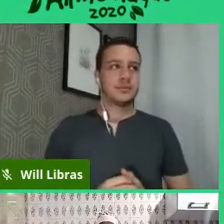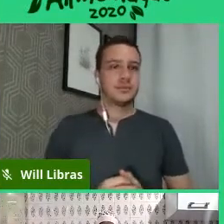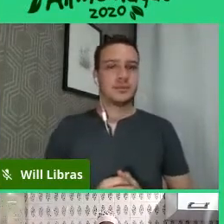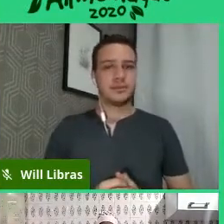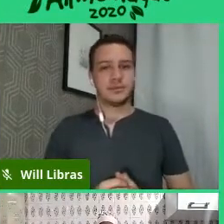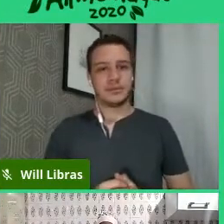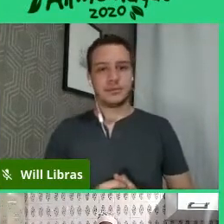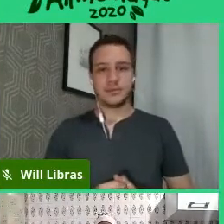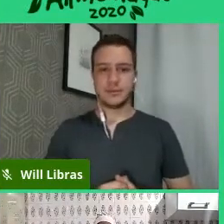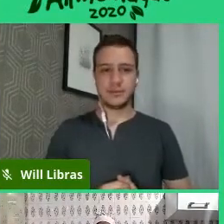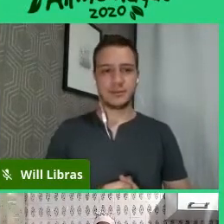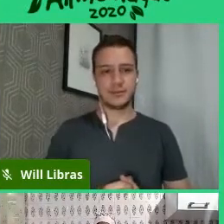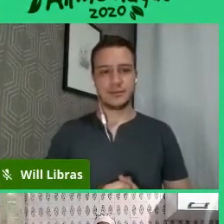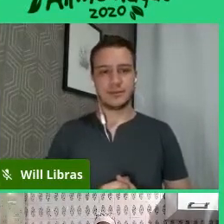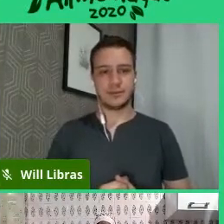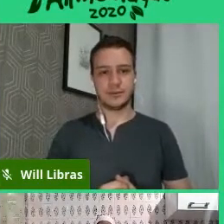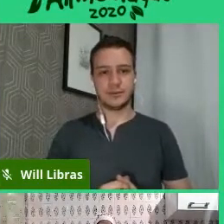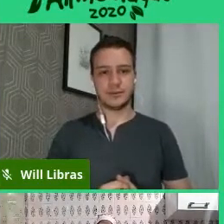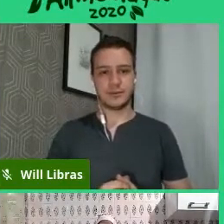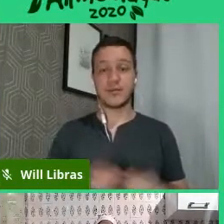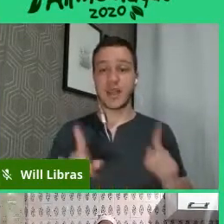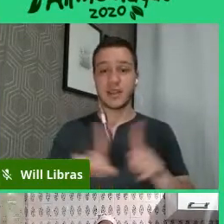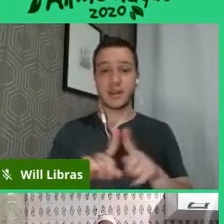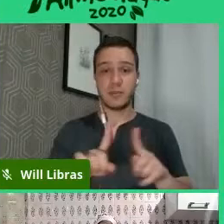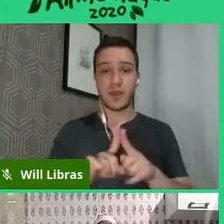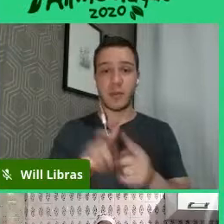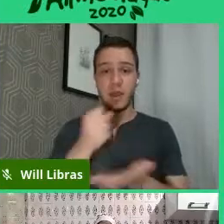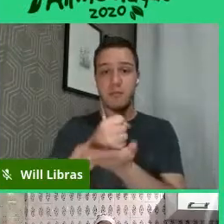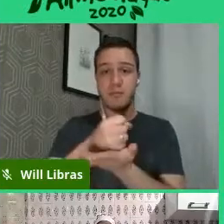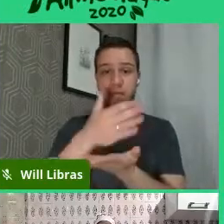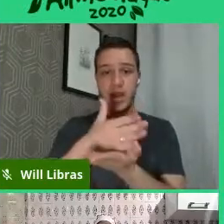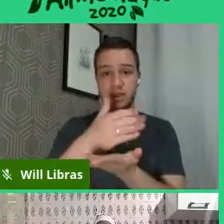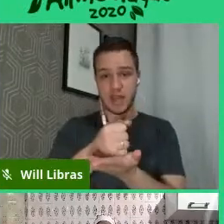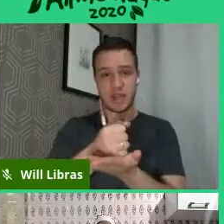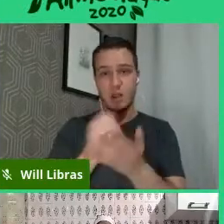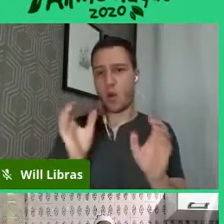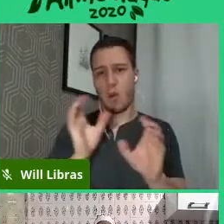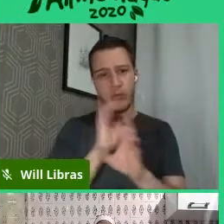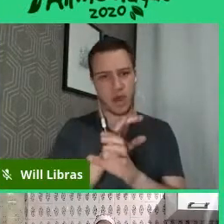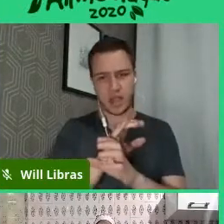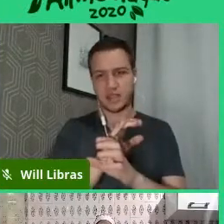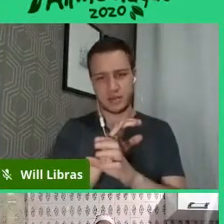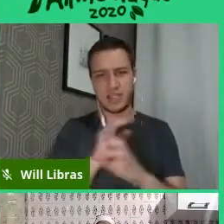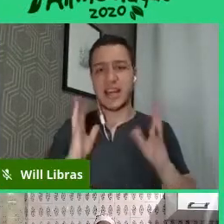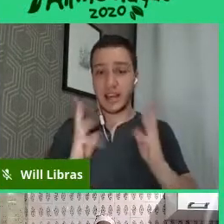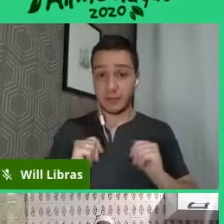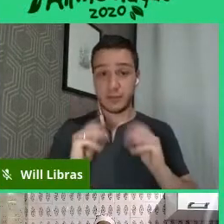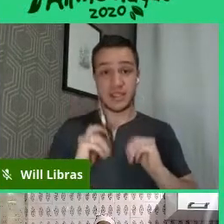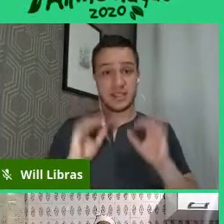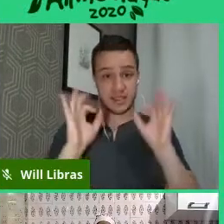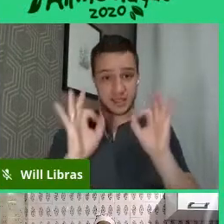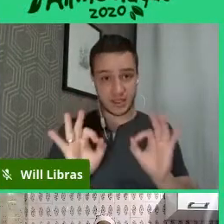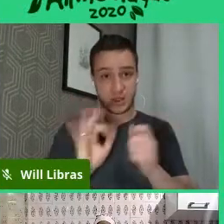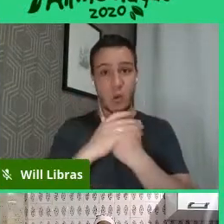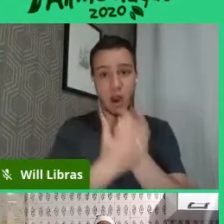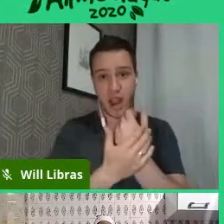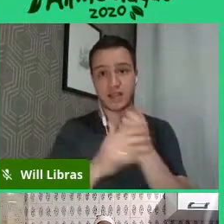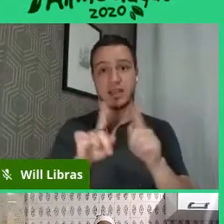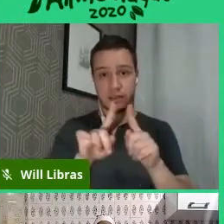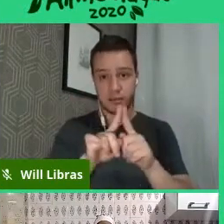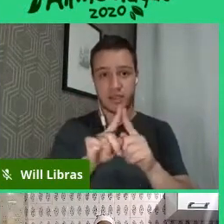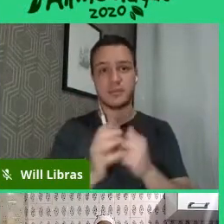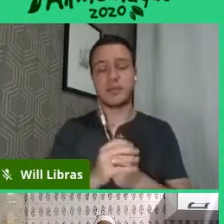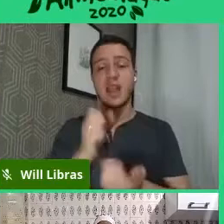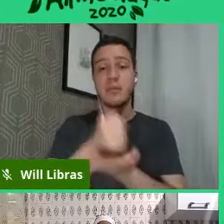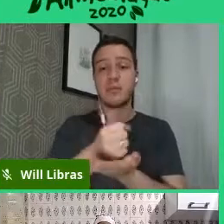Eu vou colocar também uma batata inglesa com casca também, bem higienizada. A batata inglesa,